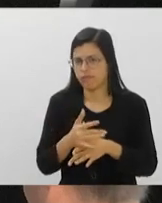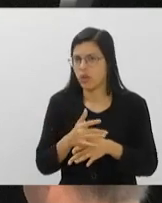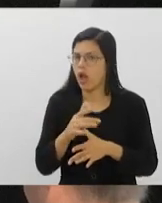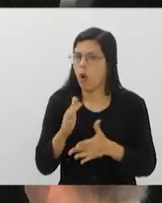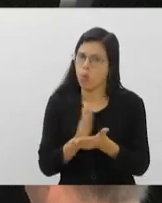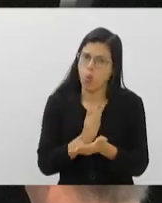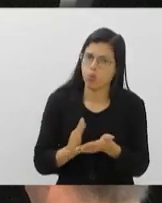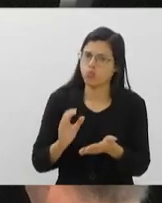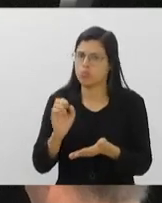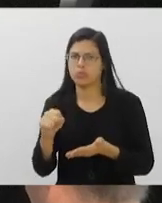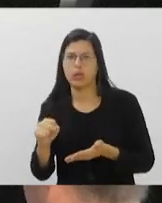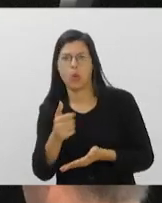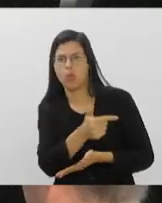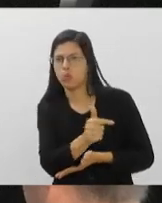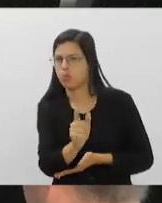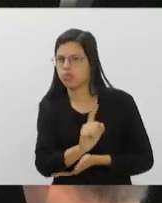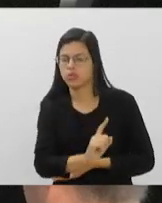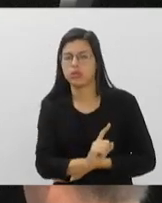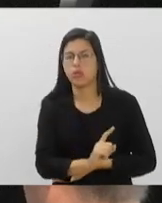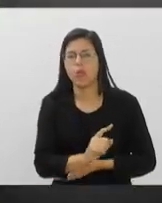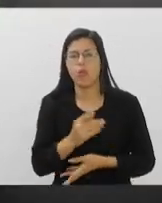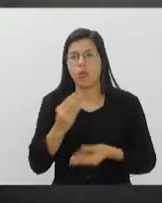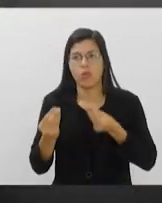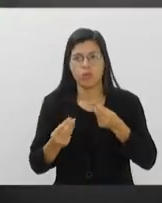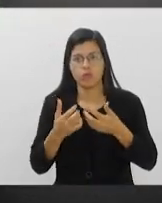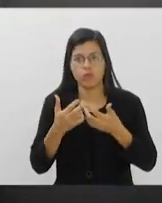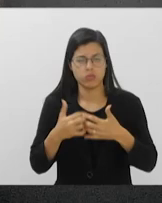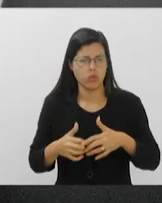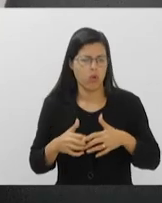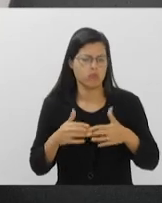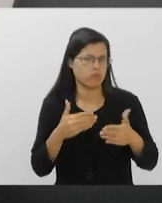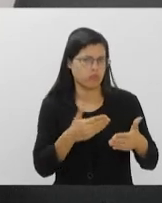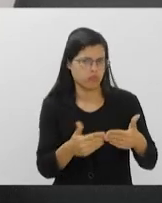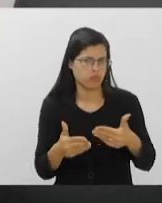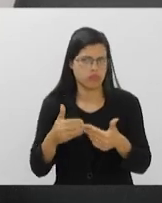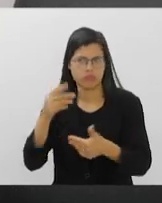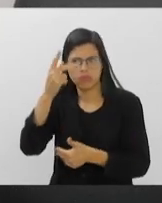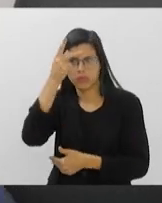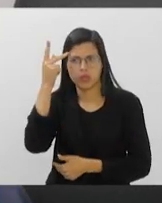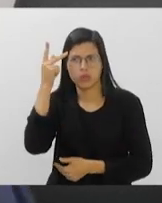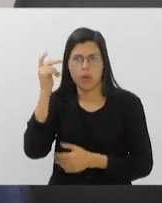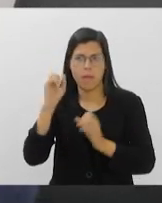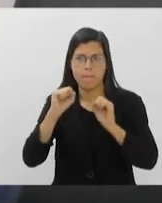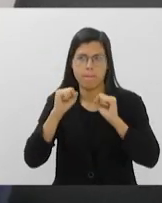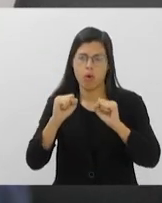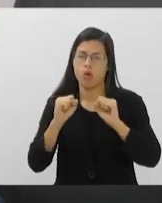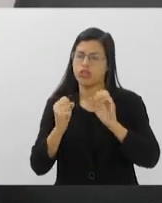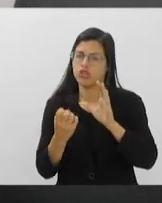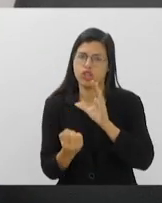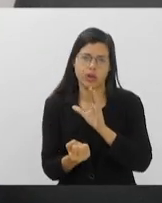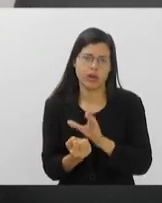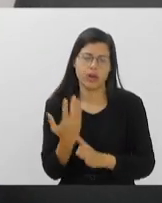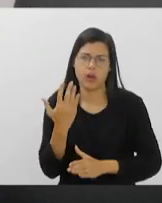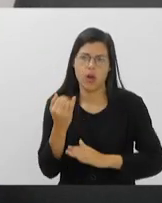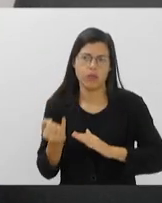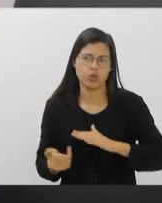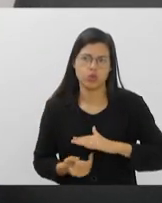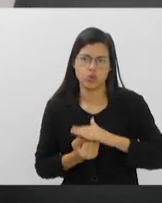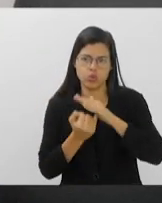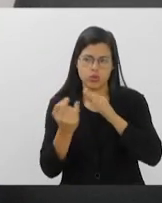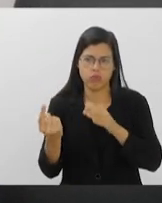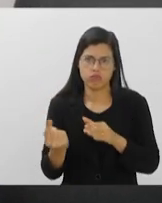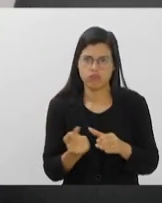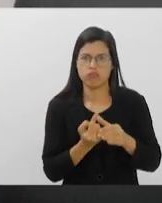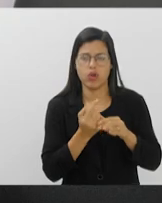como é que funciona qualquer pessoa pode resolver criar uma uma instituição de acolhimento um